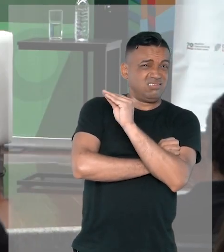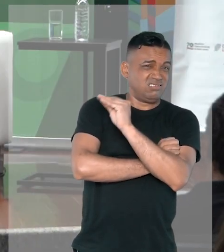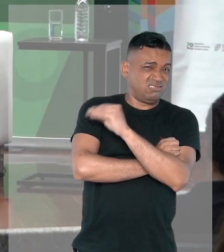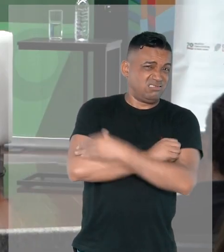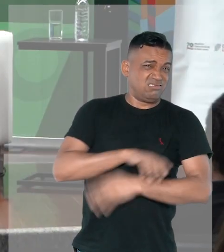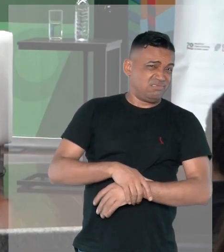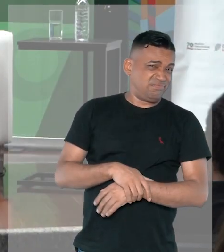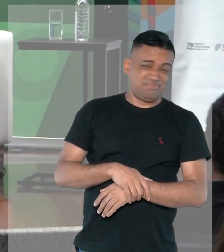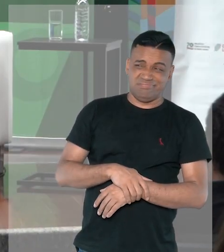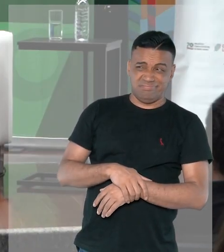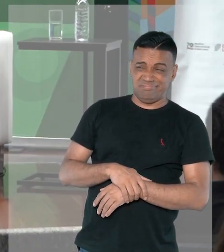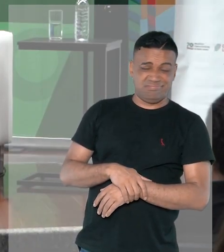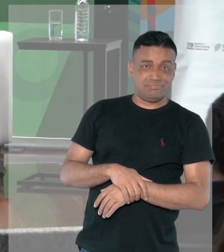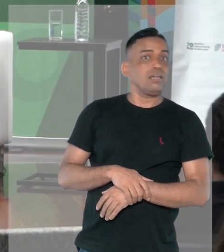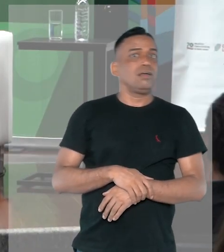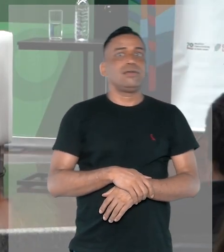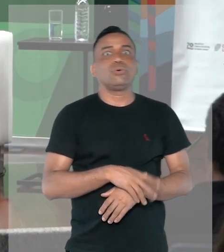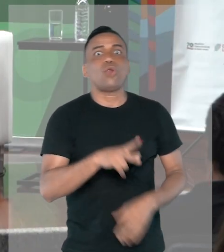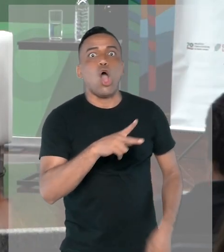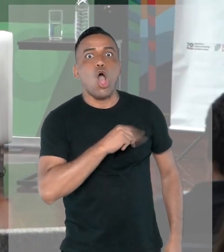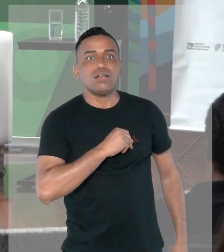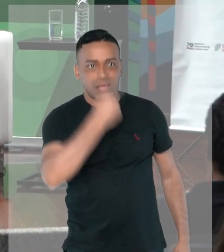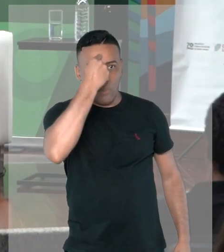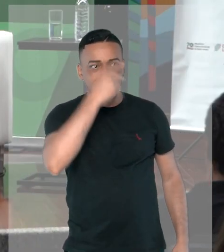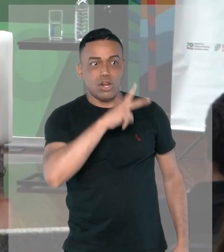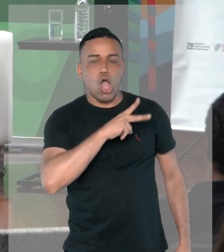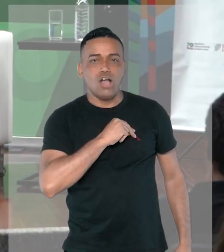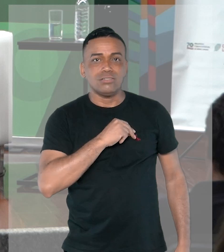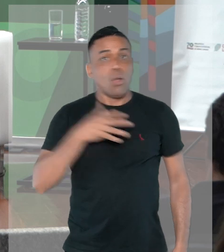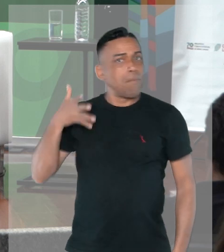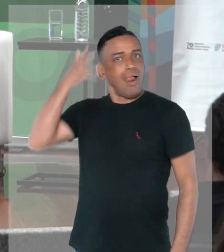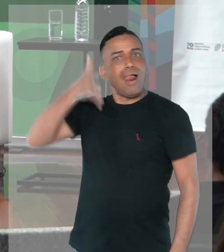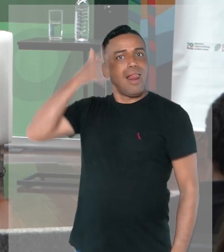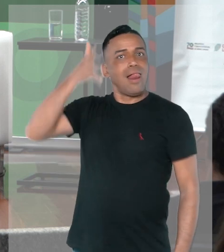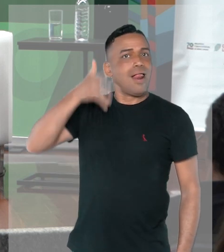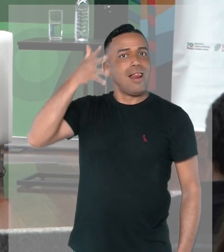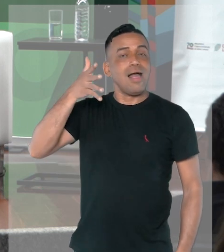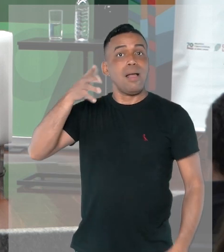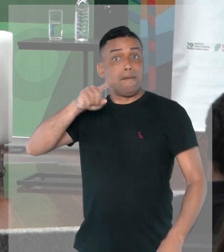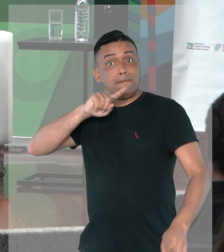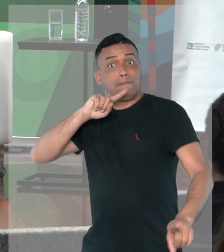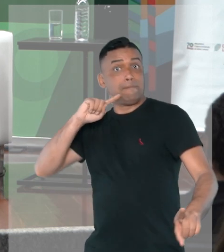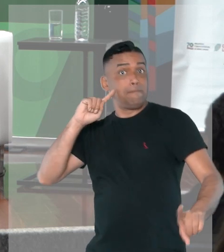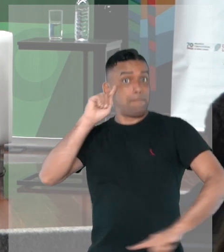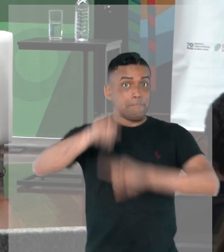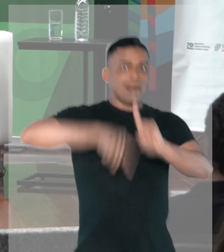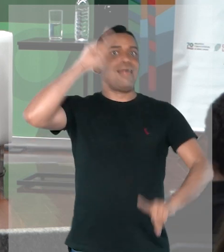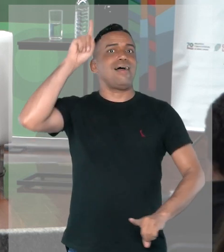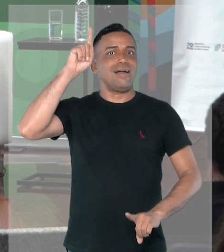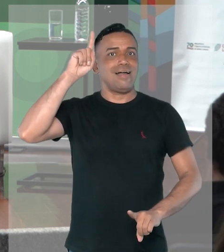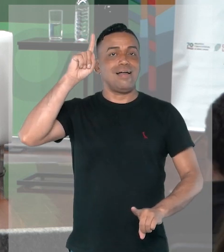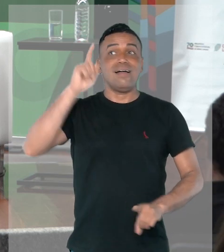que venha de você. Eu falei, nossa! E eu comecei a falar, e era um gelo naquela sala, está cada vez